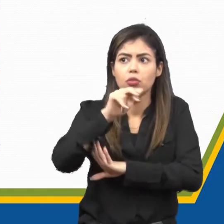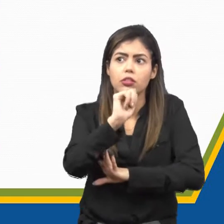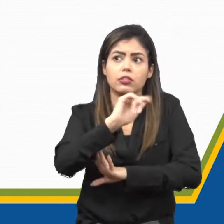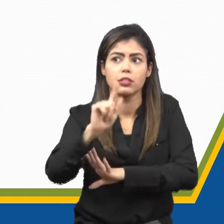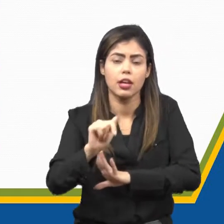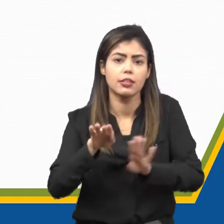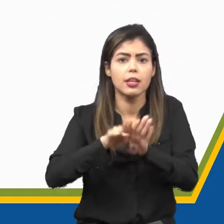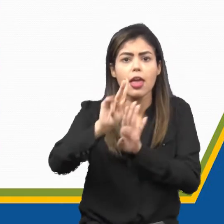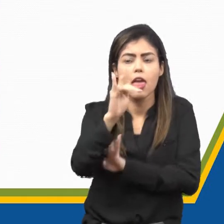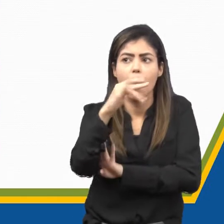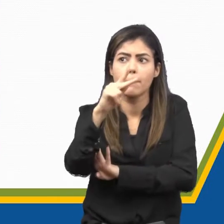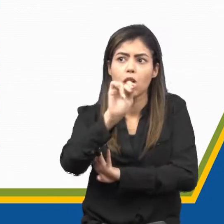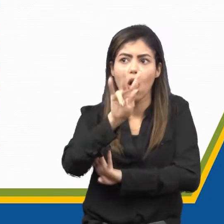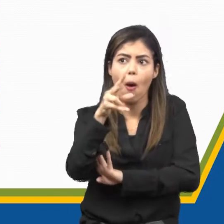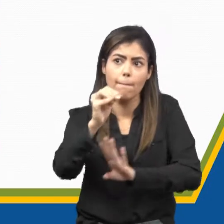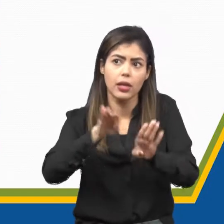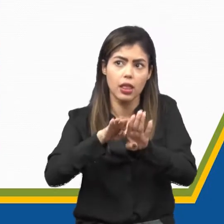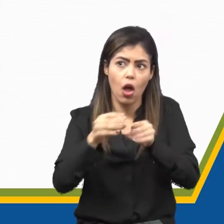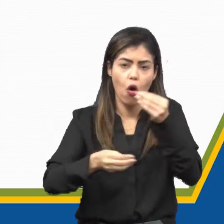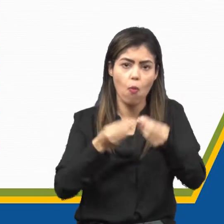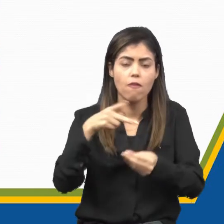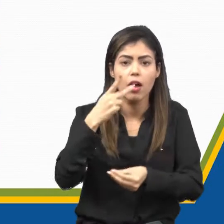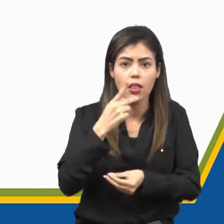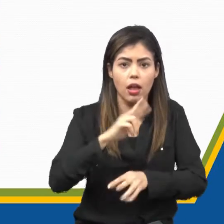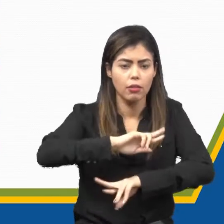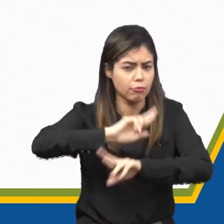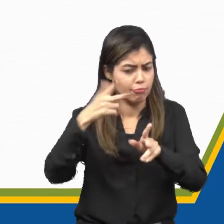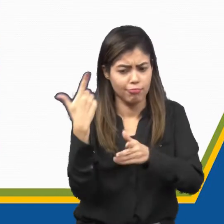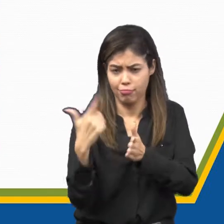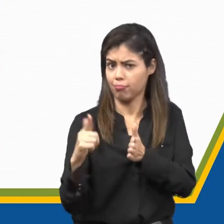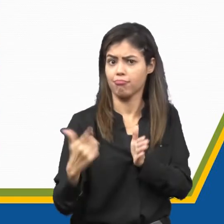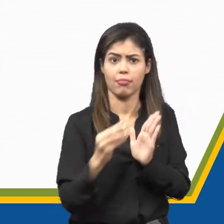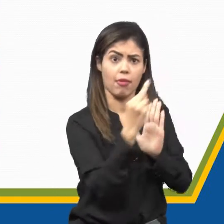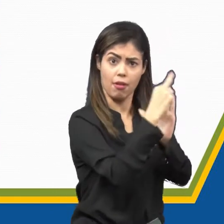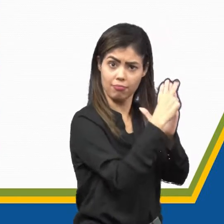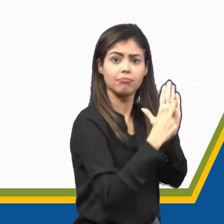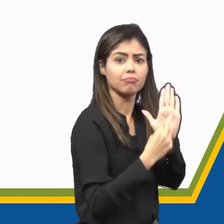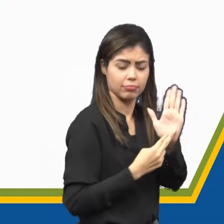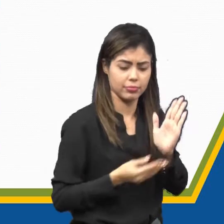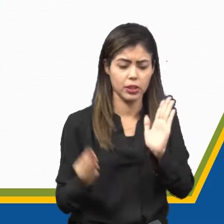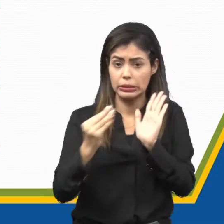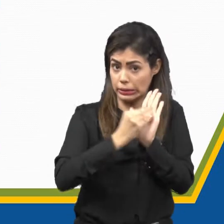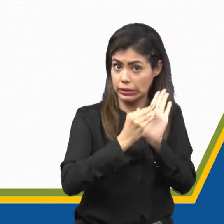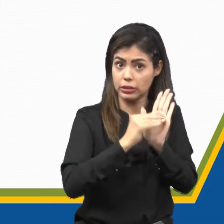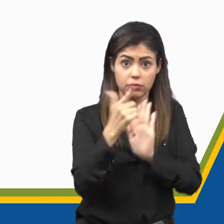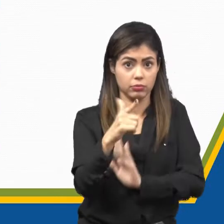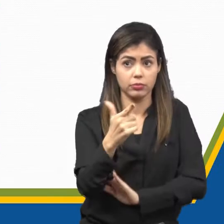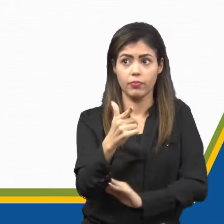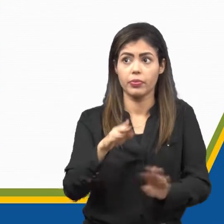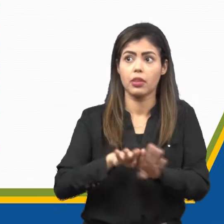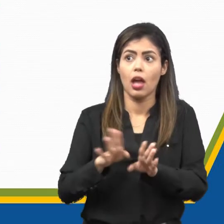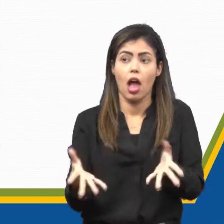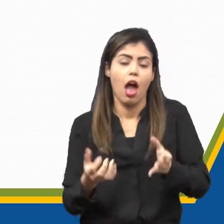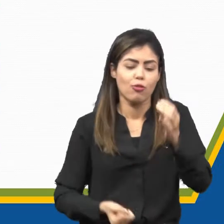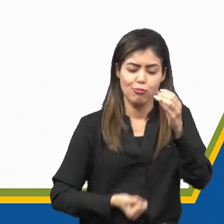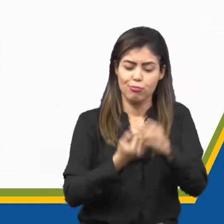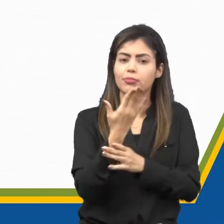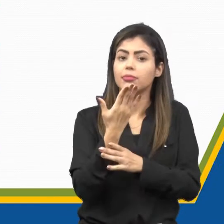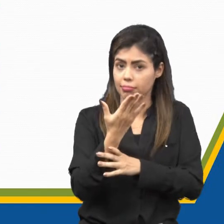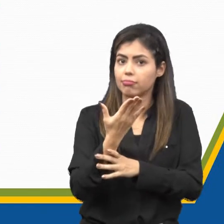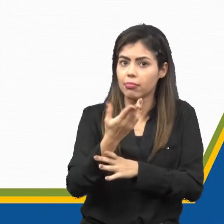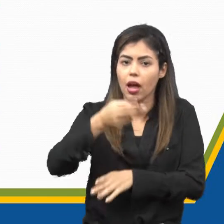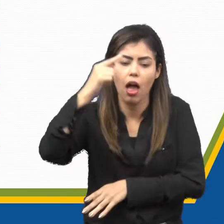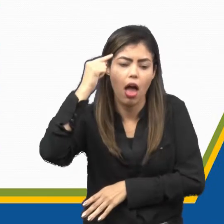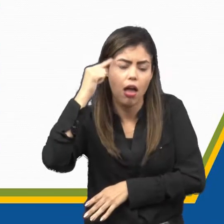o hip hop. Como dito, não existem técnicas pré-definidas, sendo o processo criativo do conceito